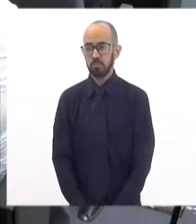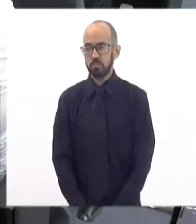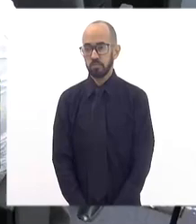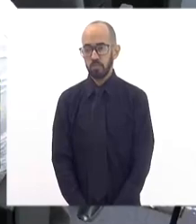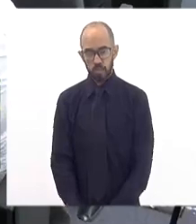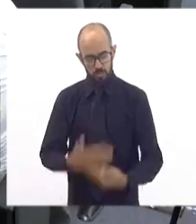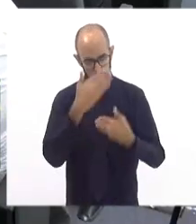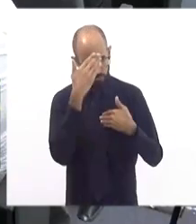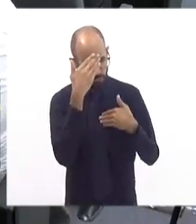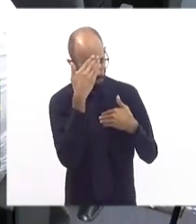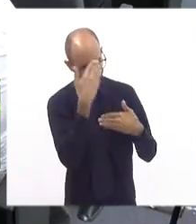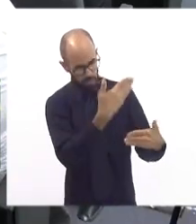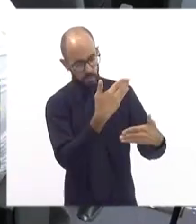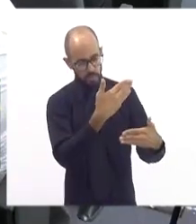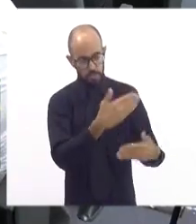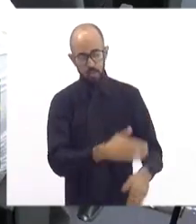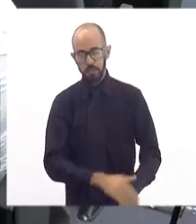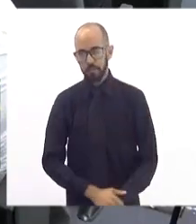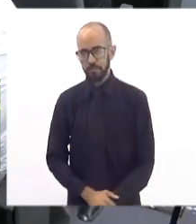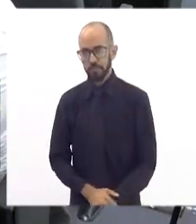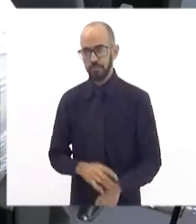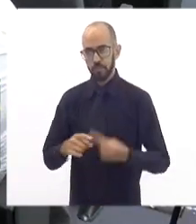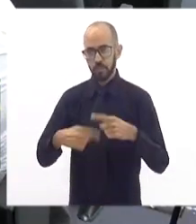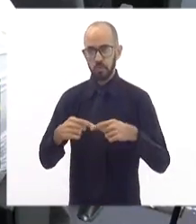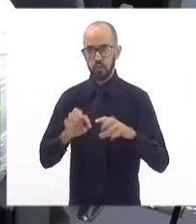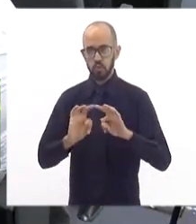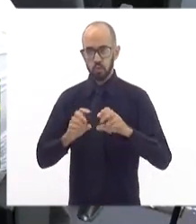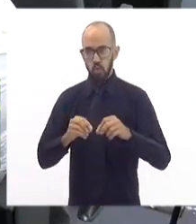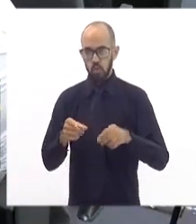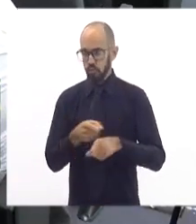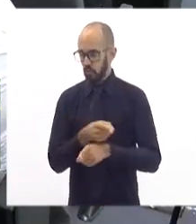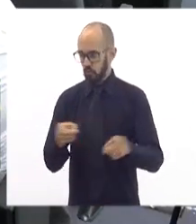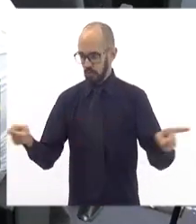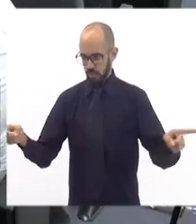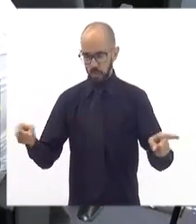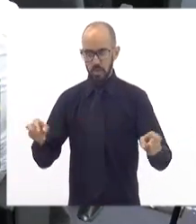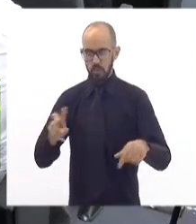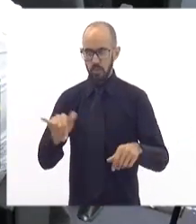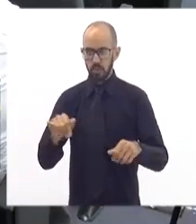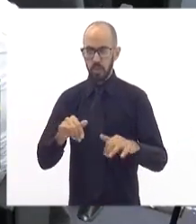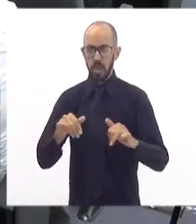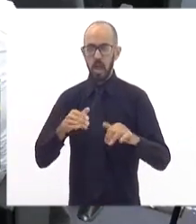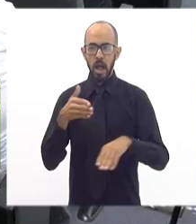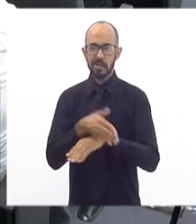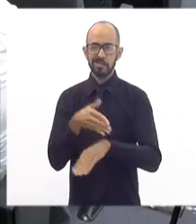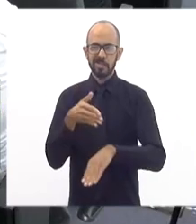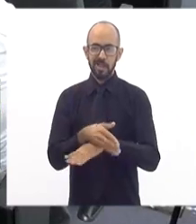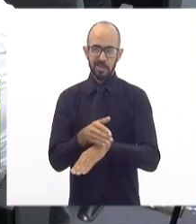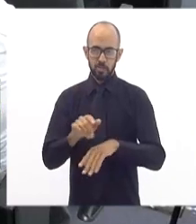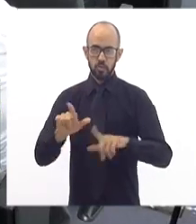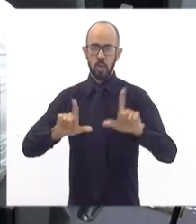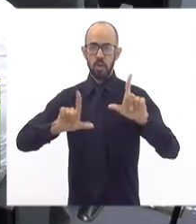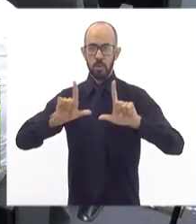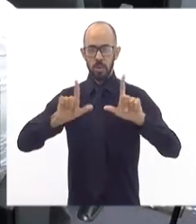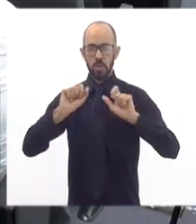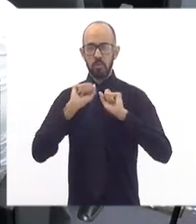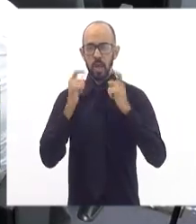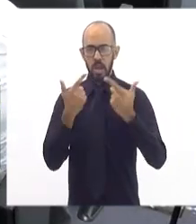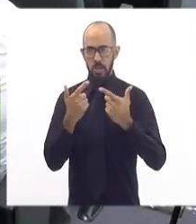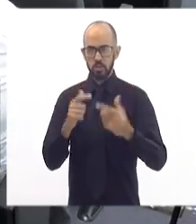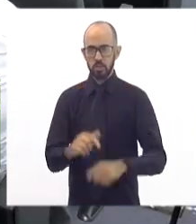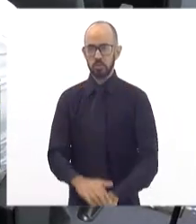lá depois todos vocês vão ter acesso a todo material está sendo produzido agora pela TV